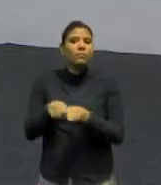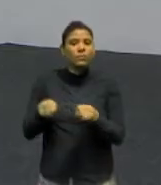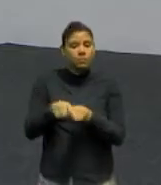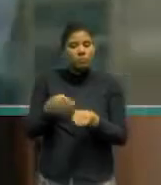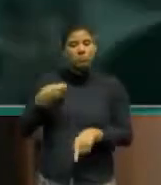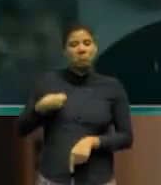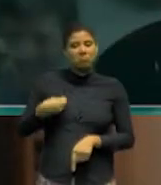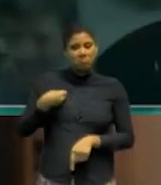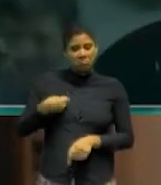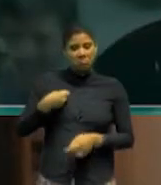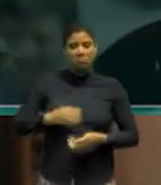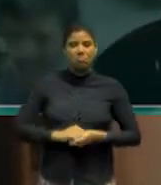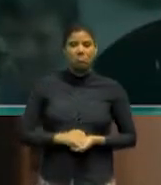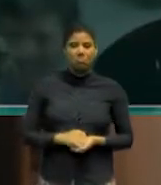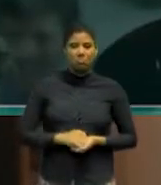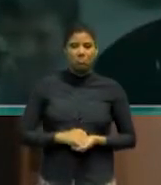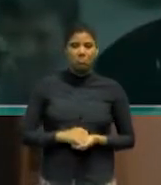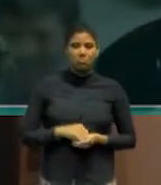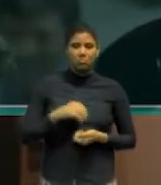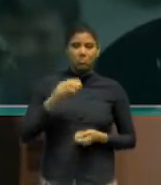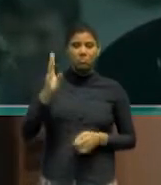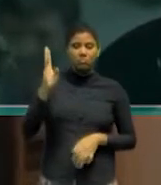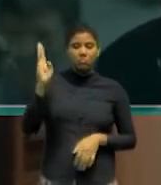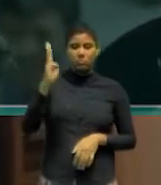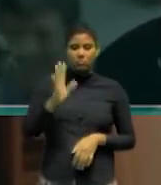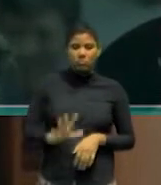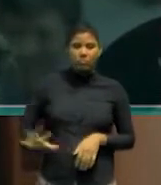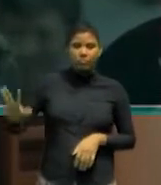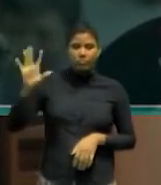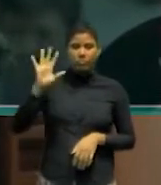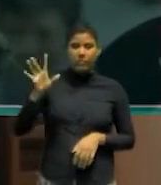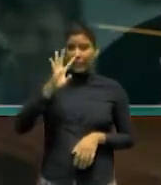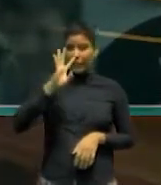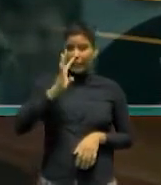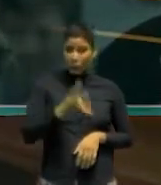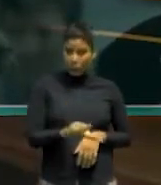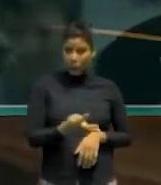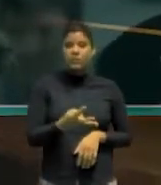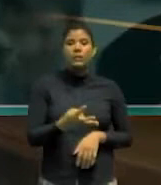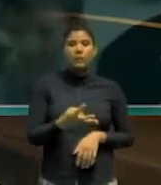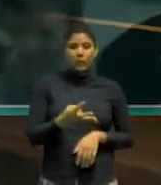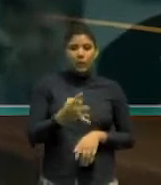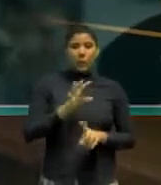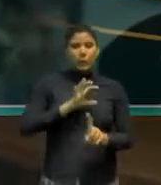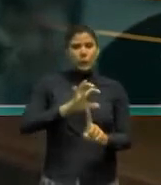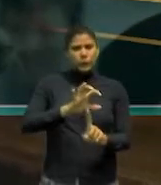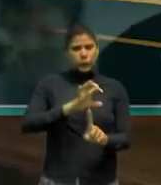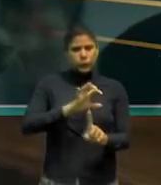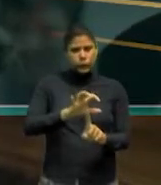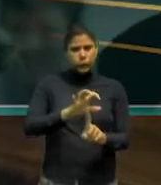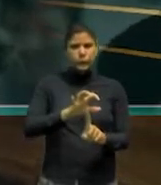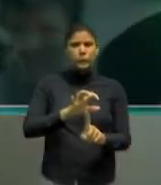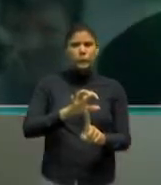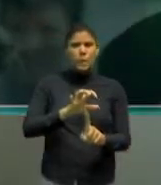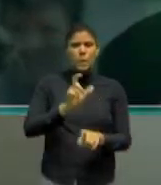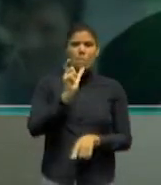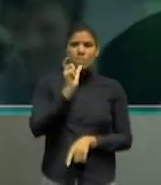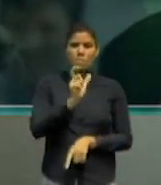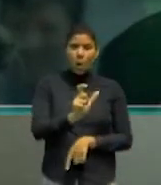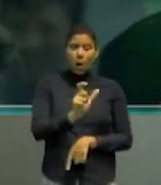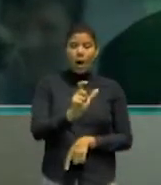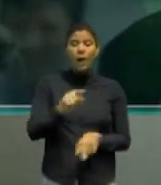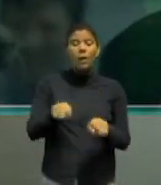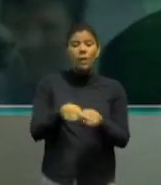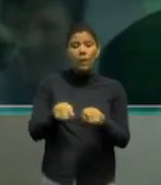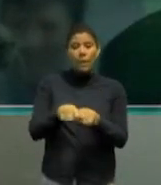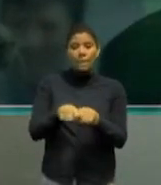realidade. No Brasil, o número de denúncias de assédio sexual e moral saltou de 12,5 mil em 2020 para 31